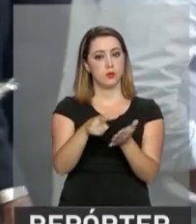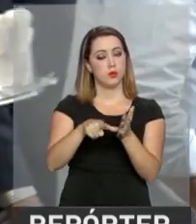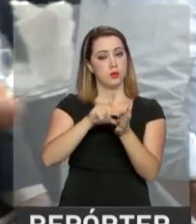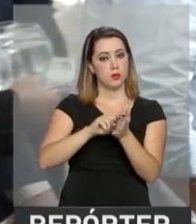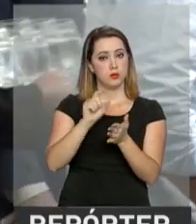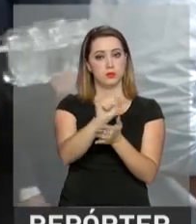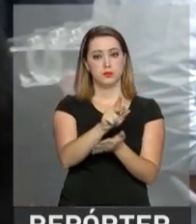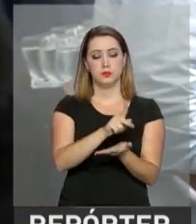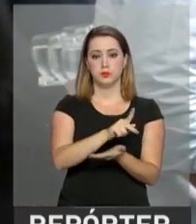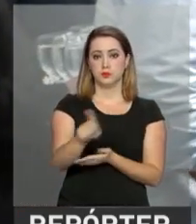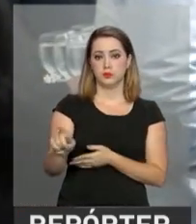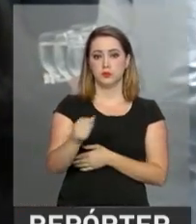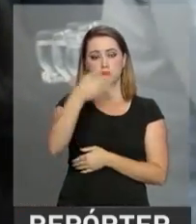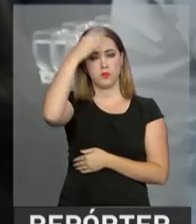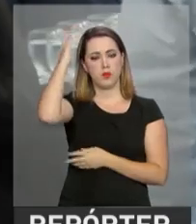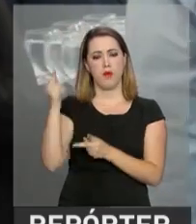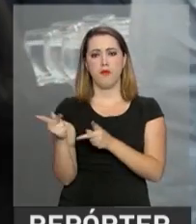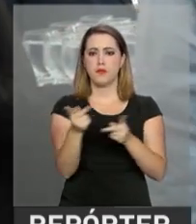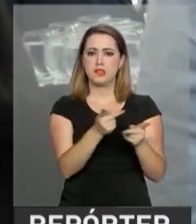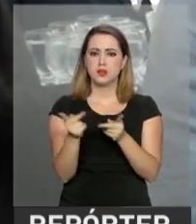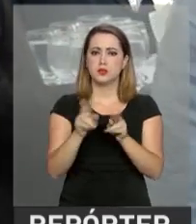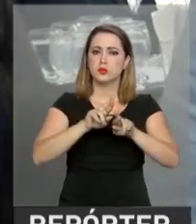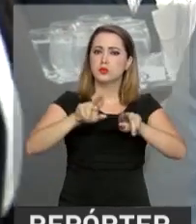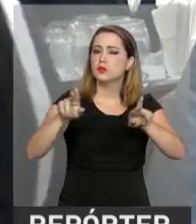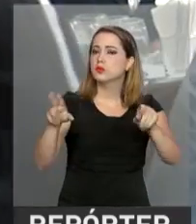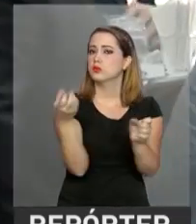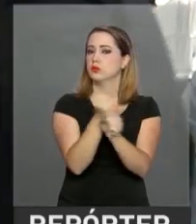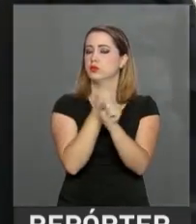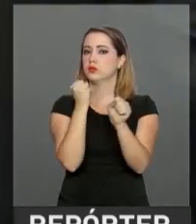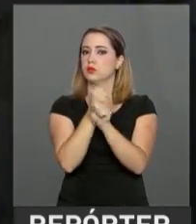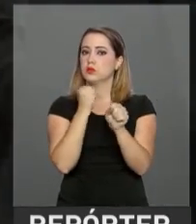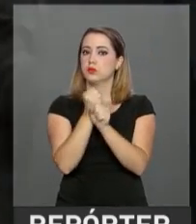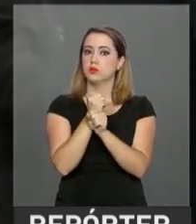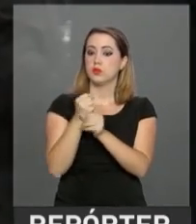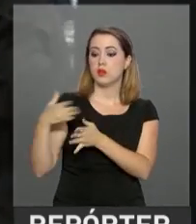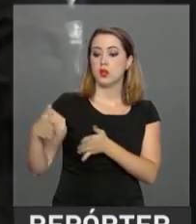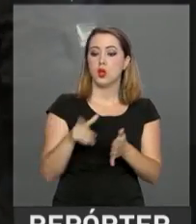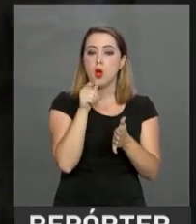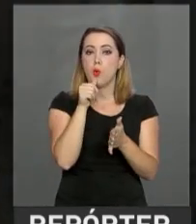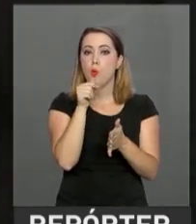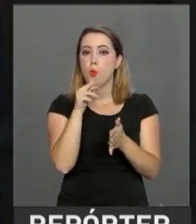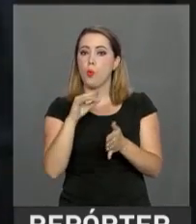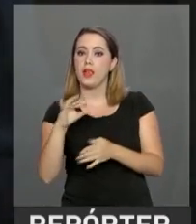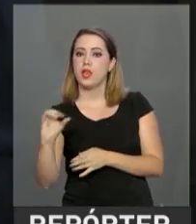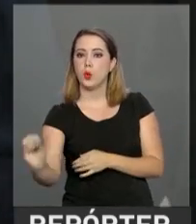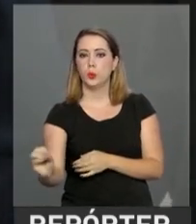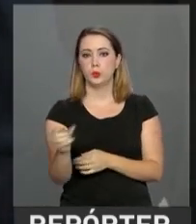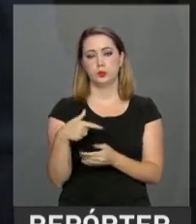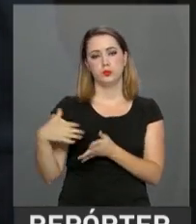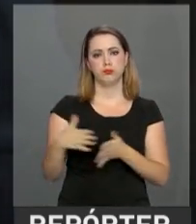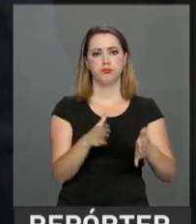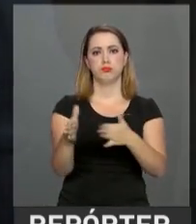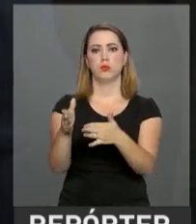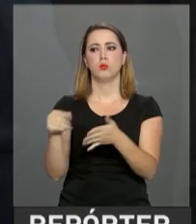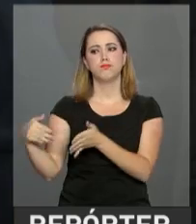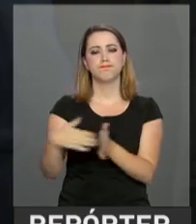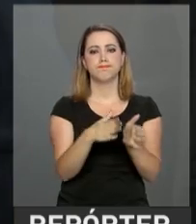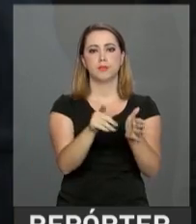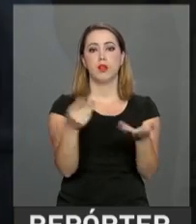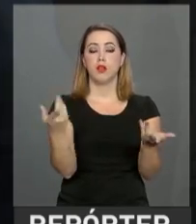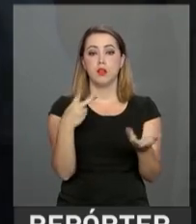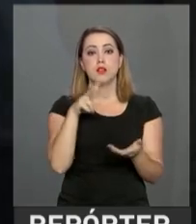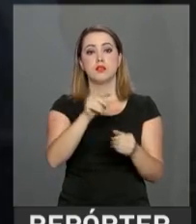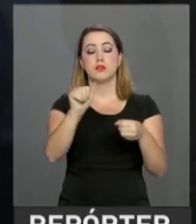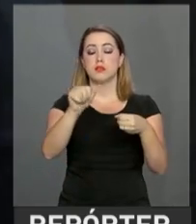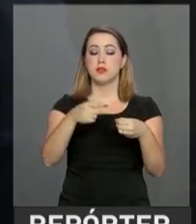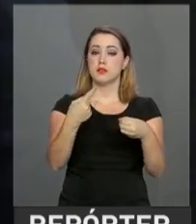cedo, o presidente visitou obras da transposição do Rio São Francisco. Temer esteve na barragem de Jucazinho,